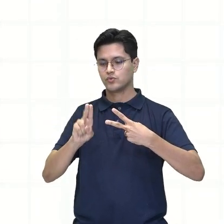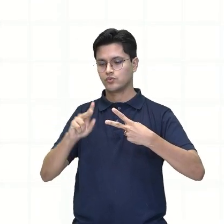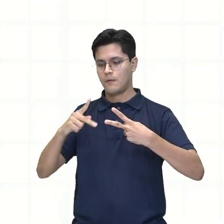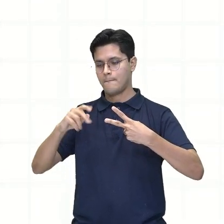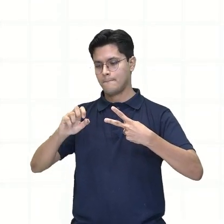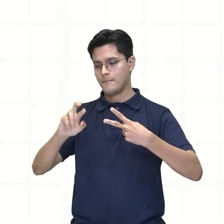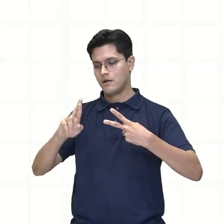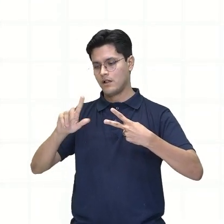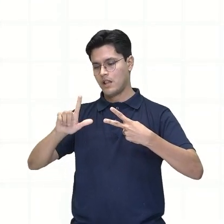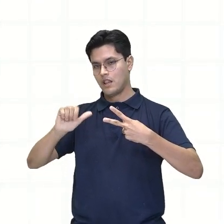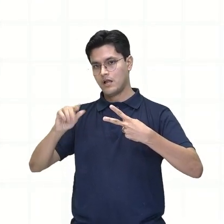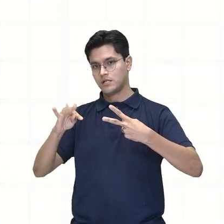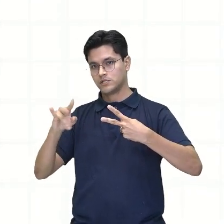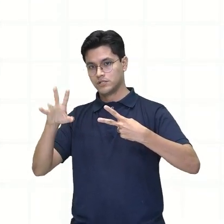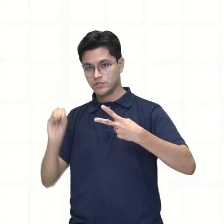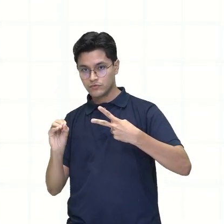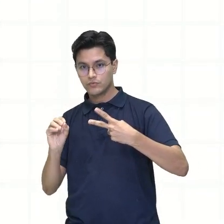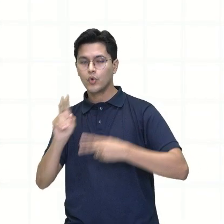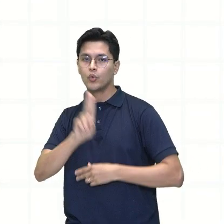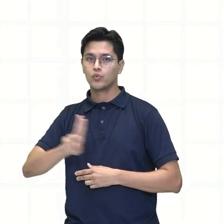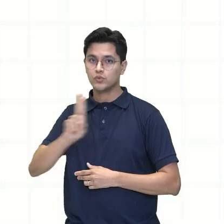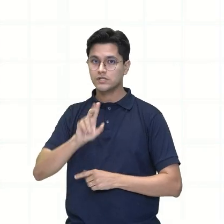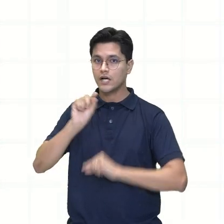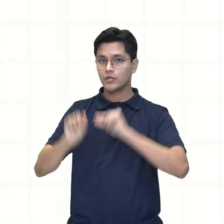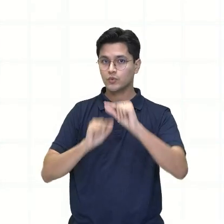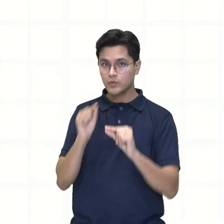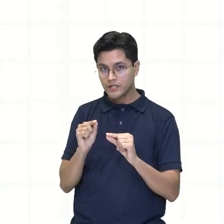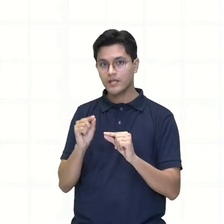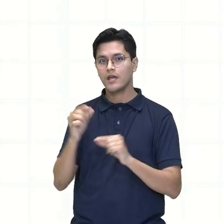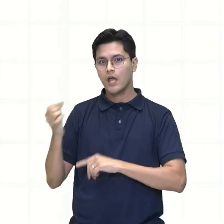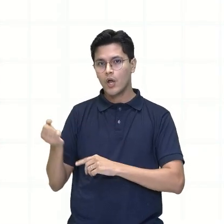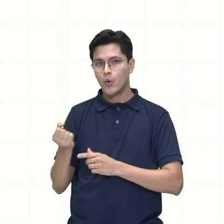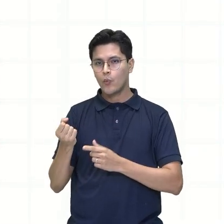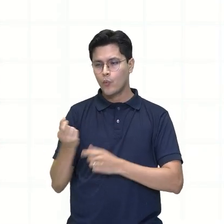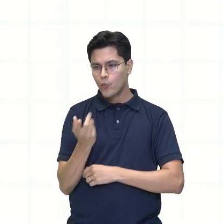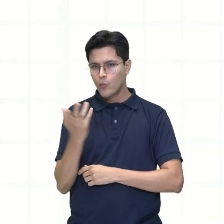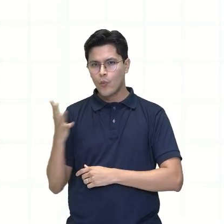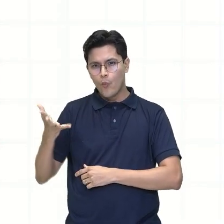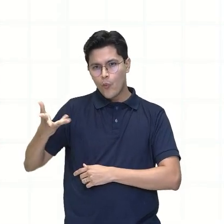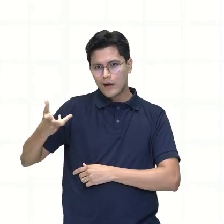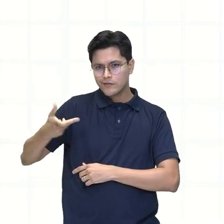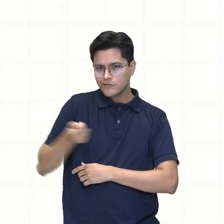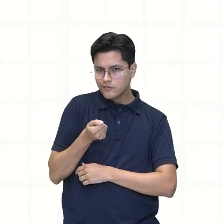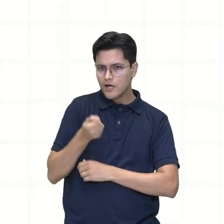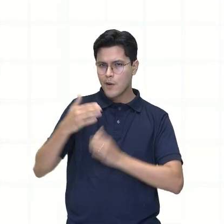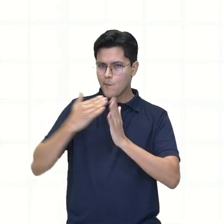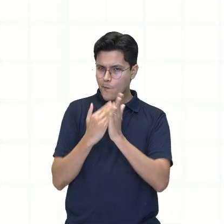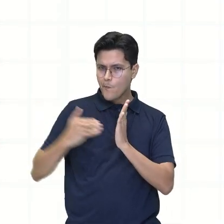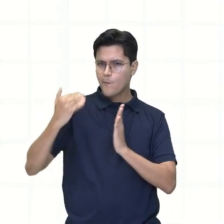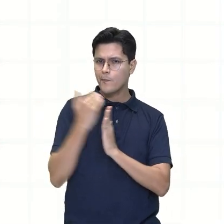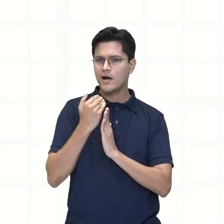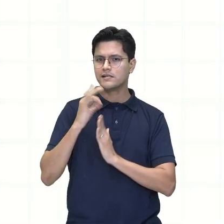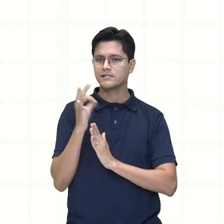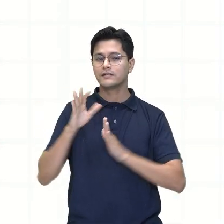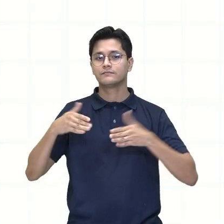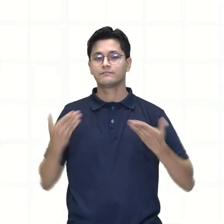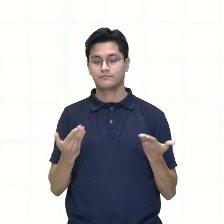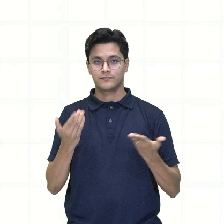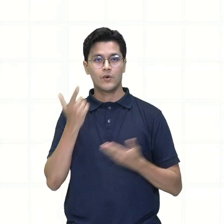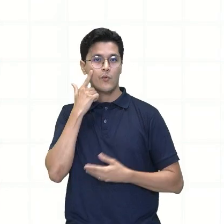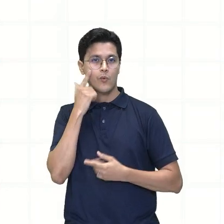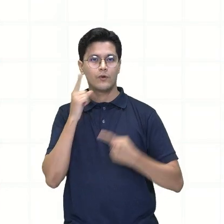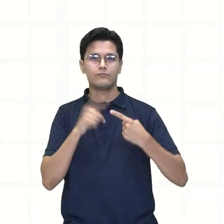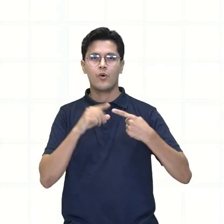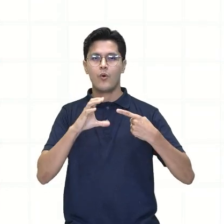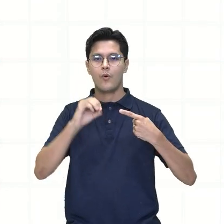para intensificar qualidades, né? Qualidades de efeito, enfim. Vamos lá verificar o grau